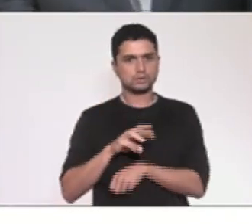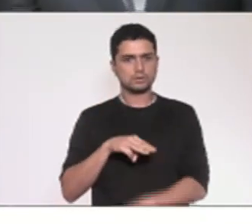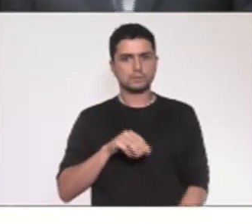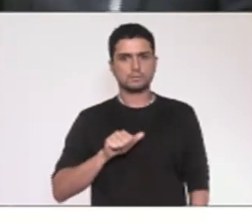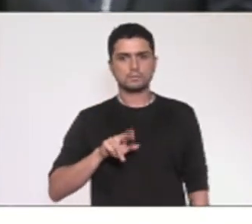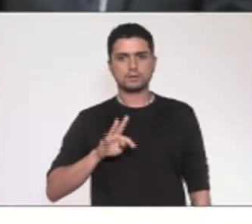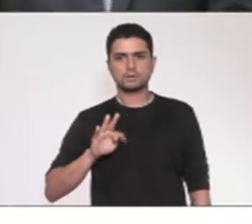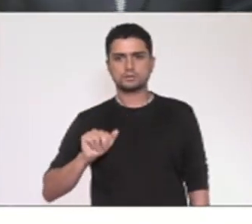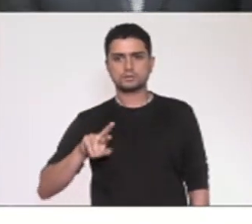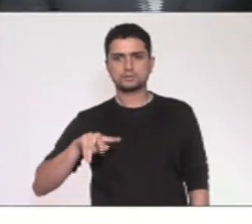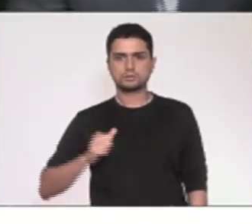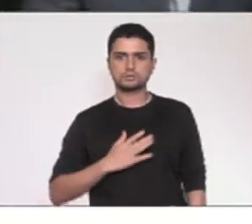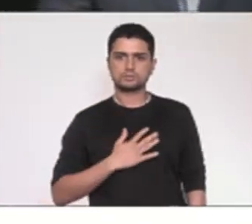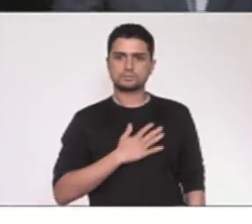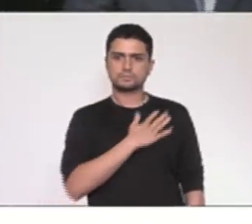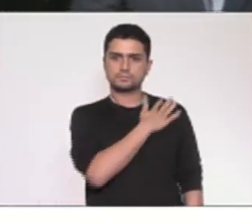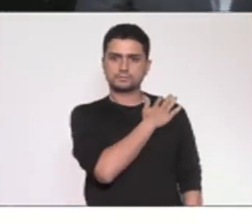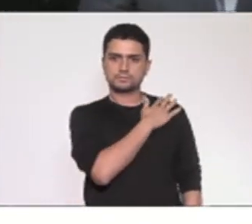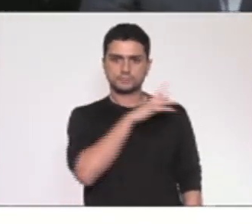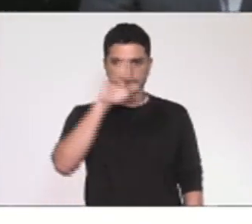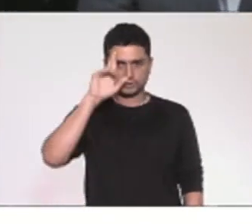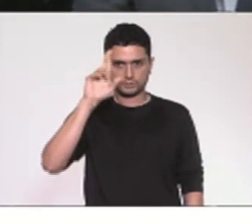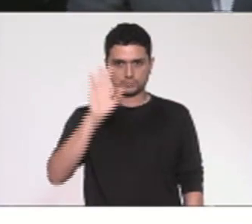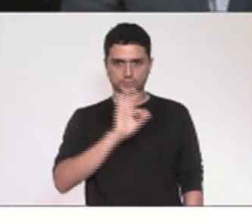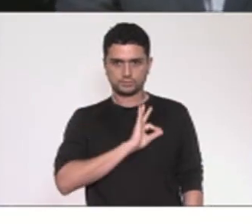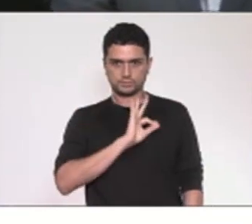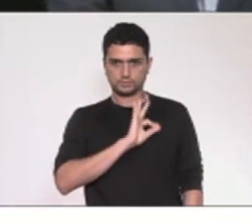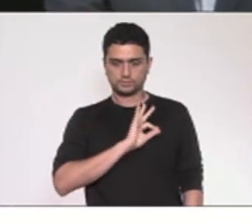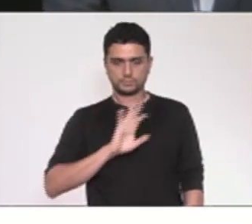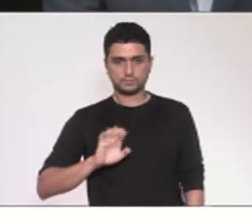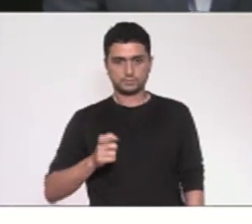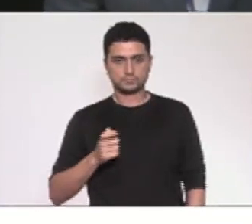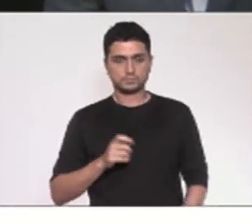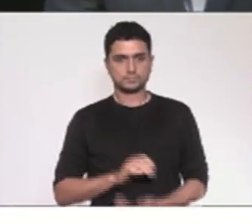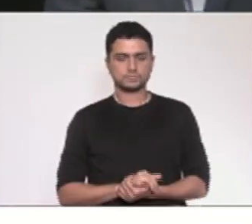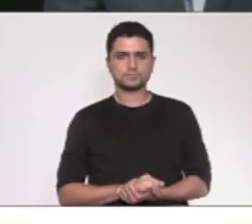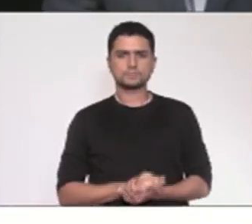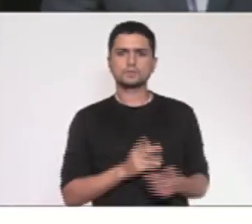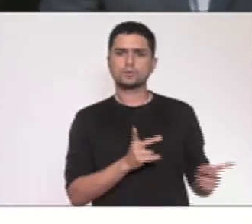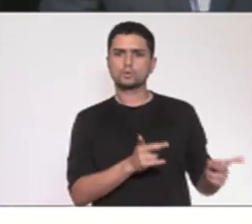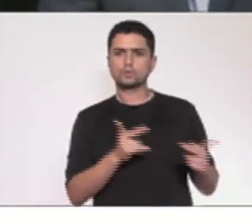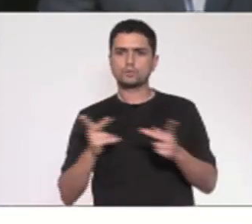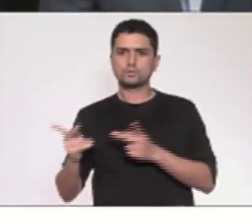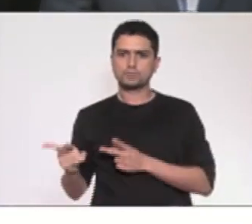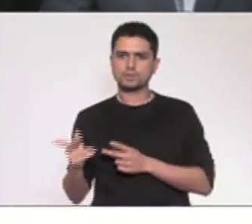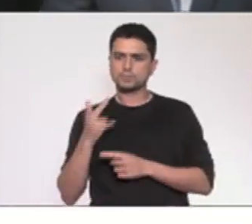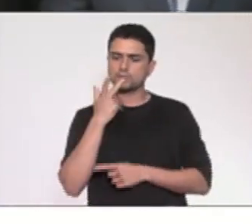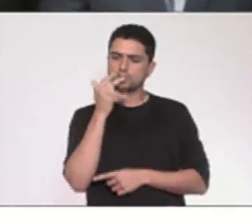Convido para fazer uma breve explanação sobre os homenageados de hoje